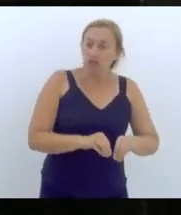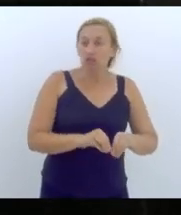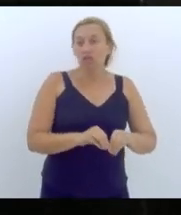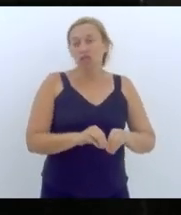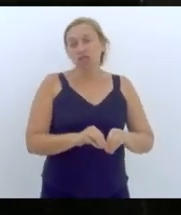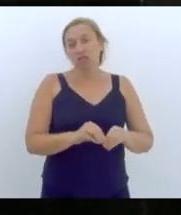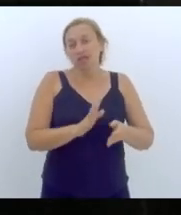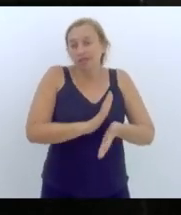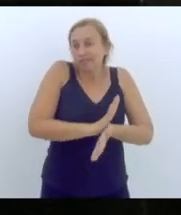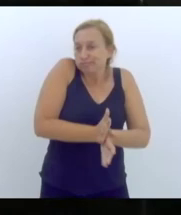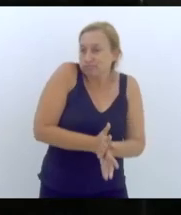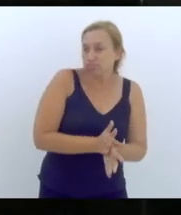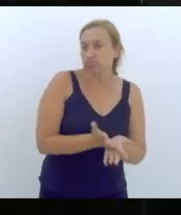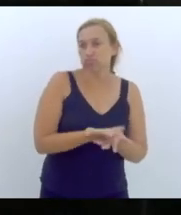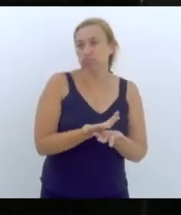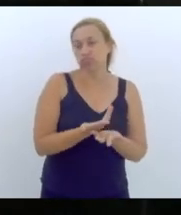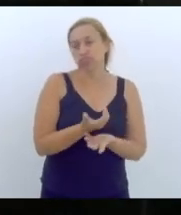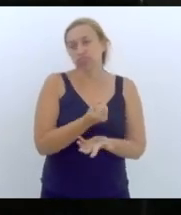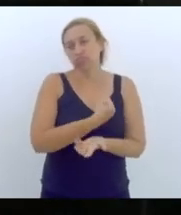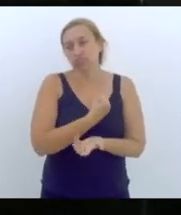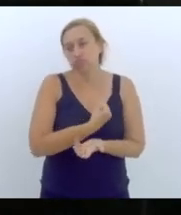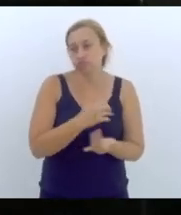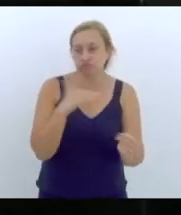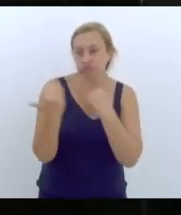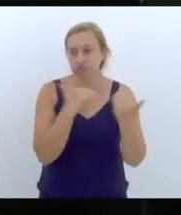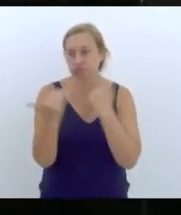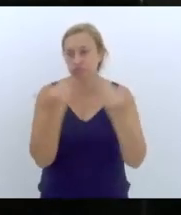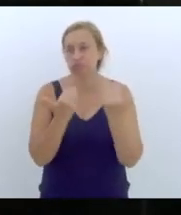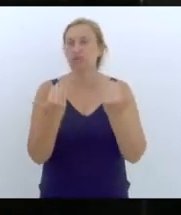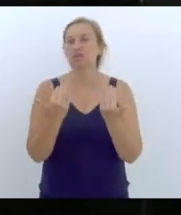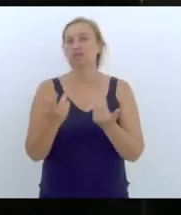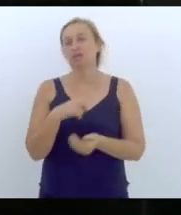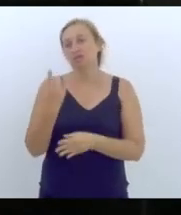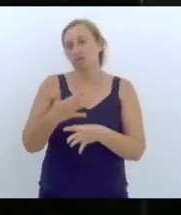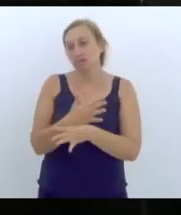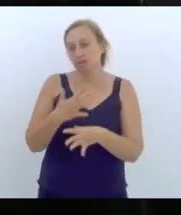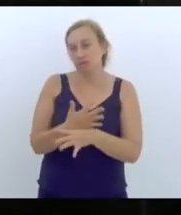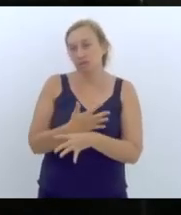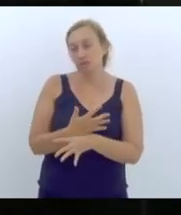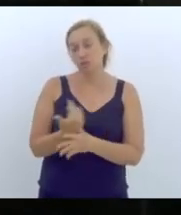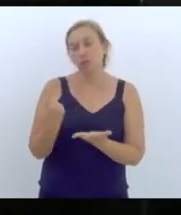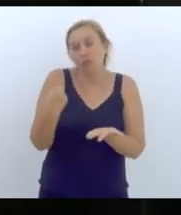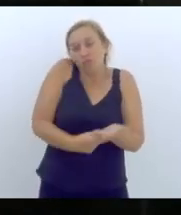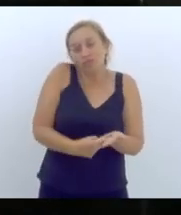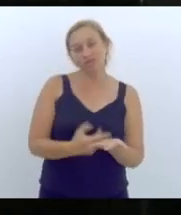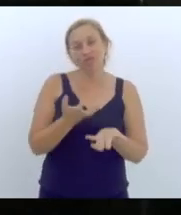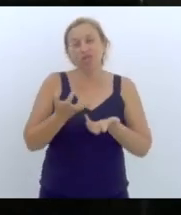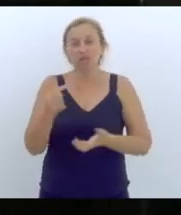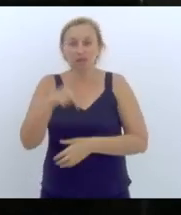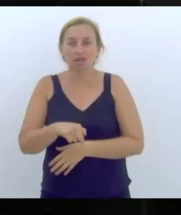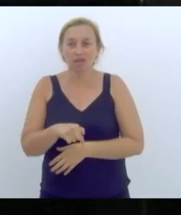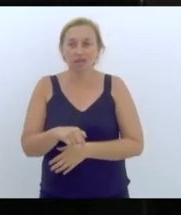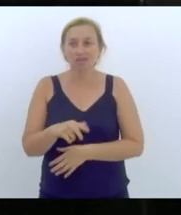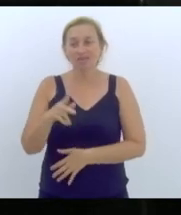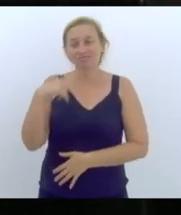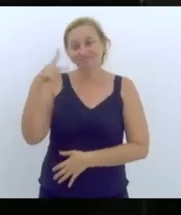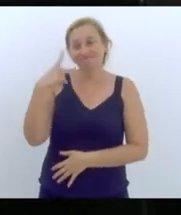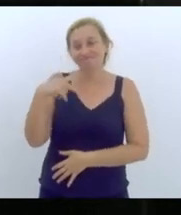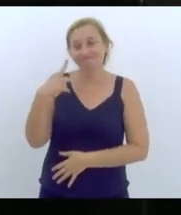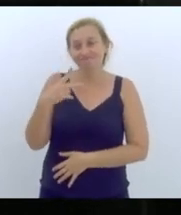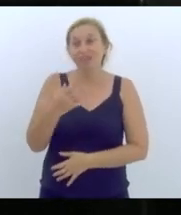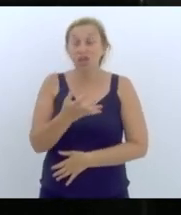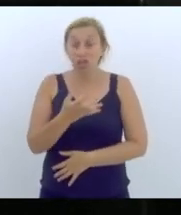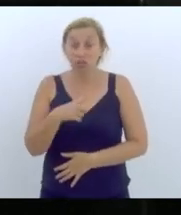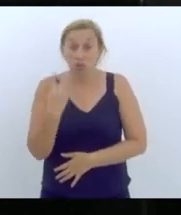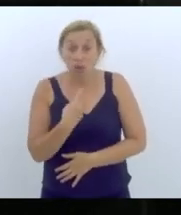e traz números de mortes para a nossa cidade. O compromisso que eu queria ter aqui desse parlamento é que a